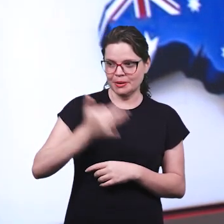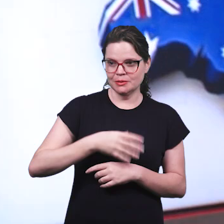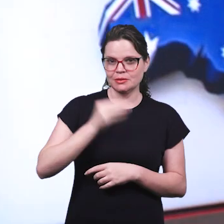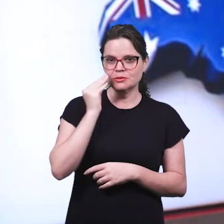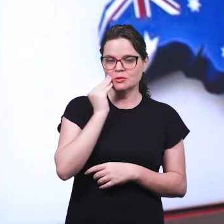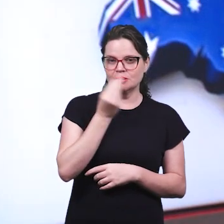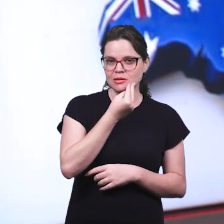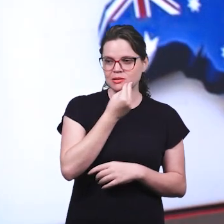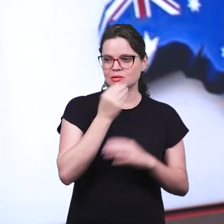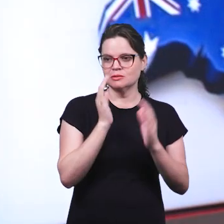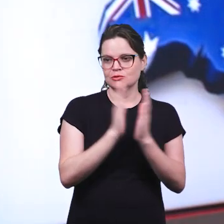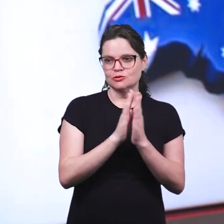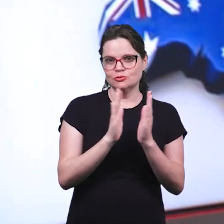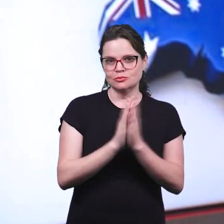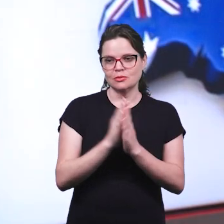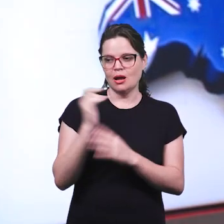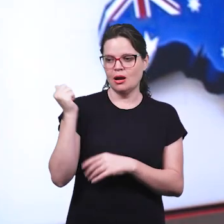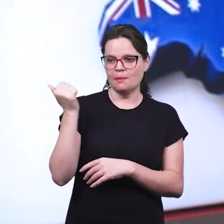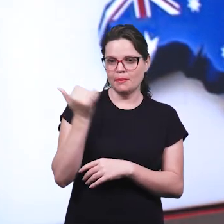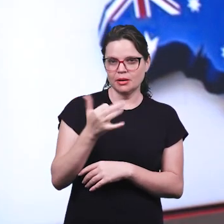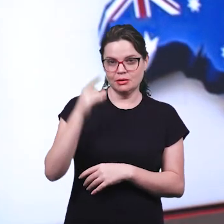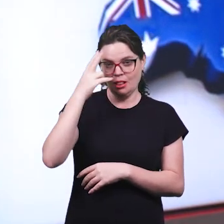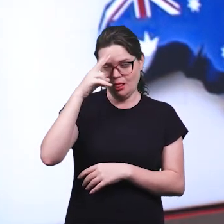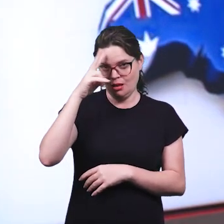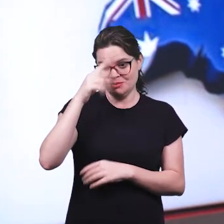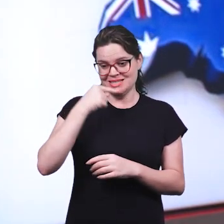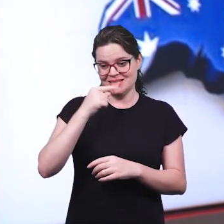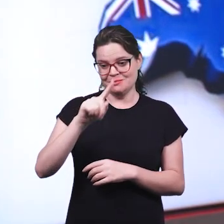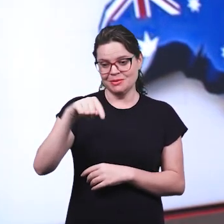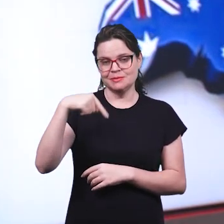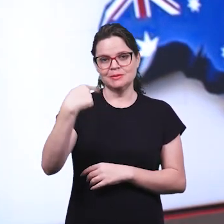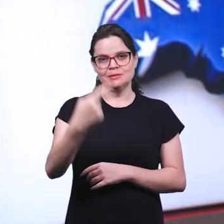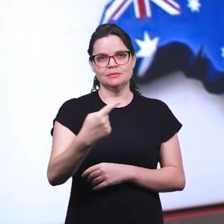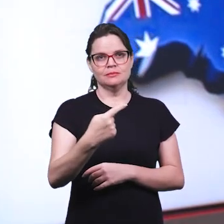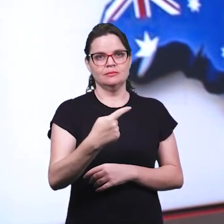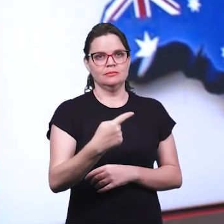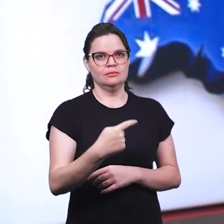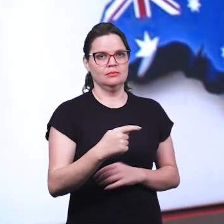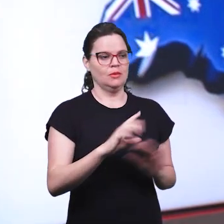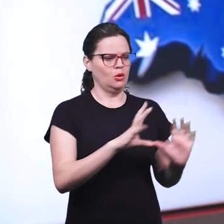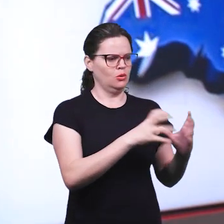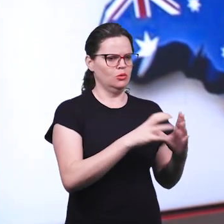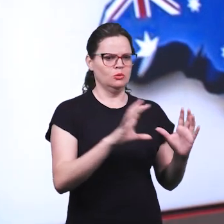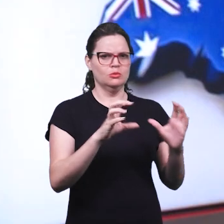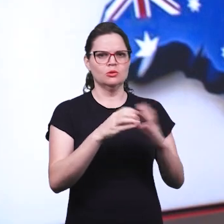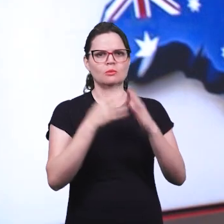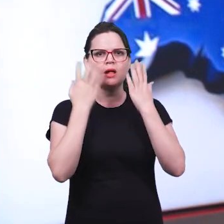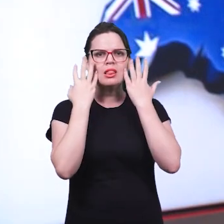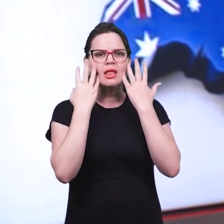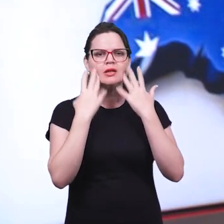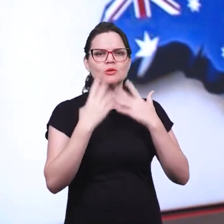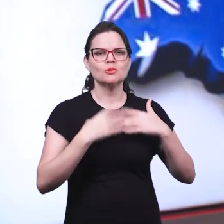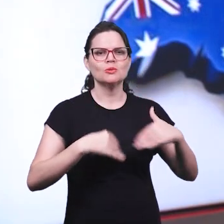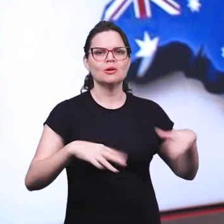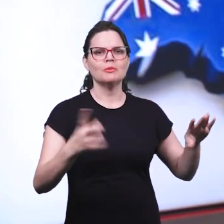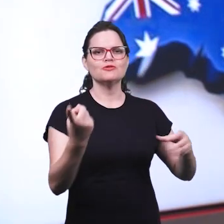jejum, oração nas madrugadas, os grupos se reconciliaram naturalmente.